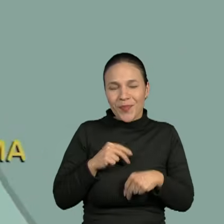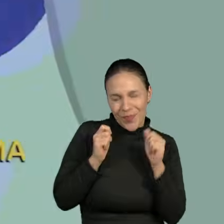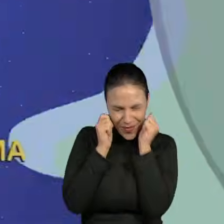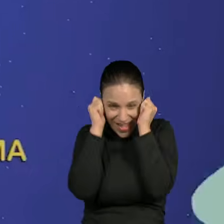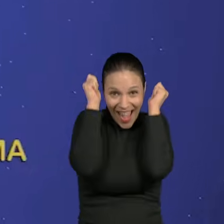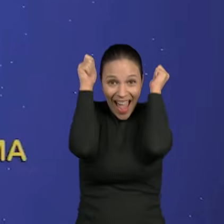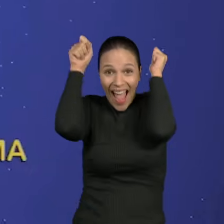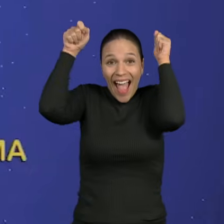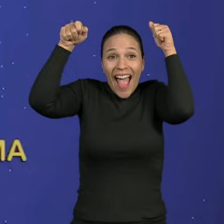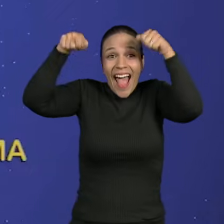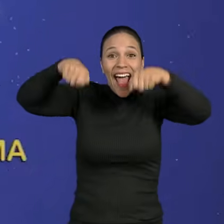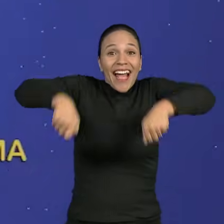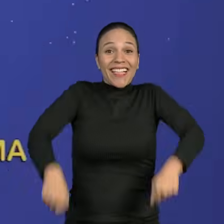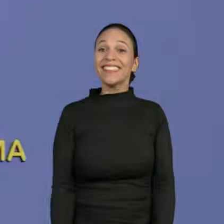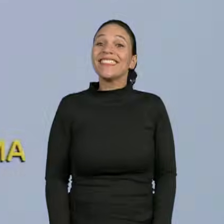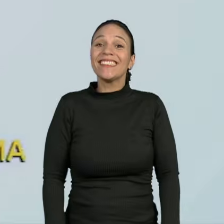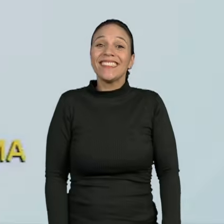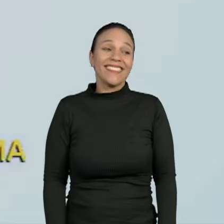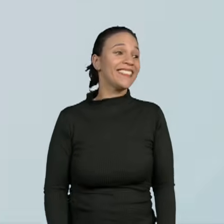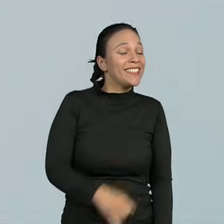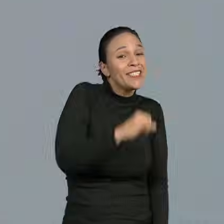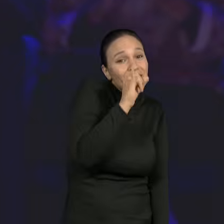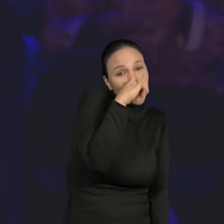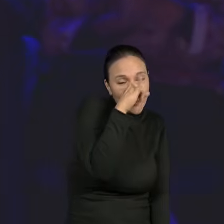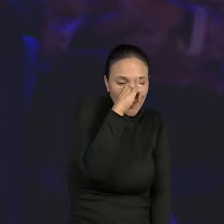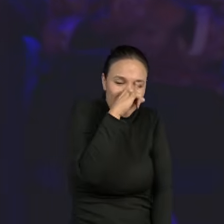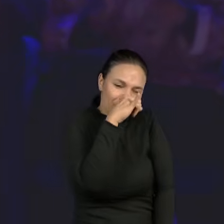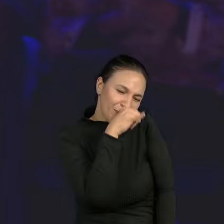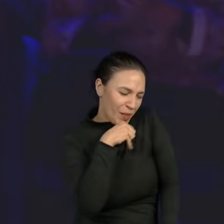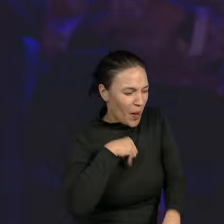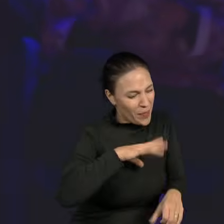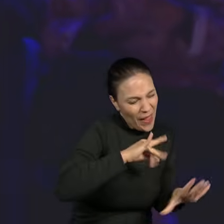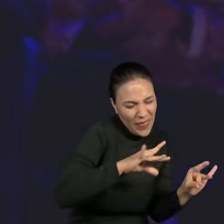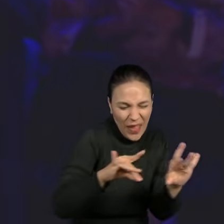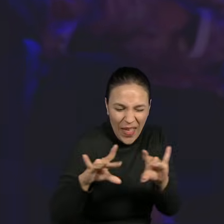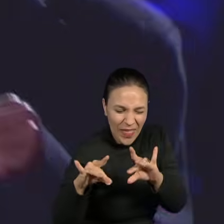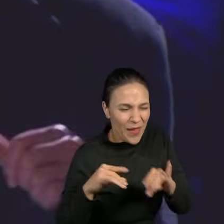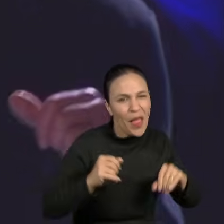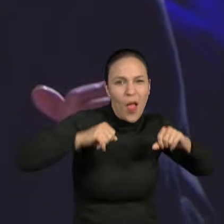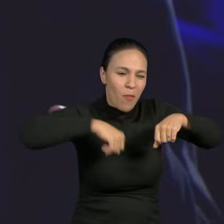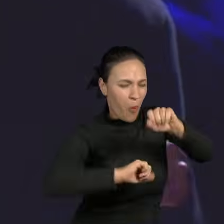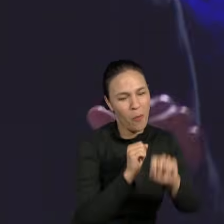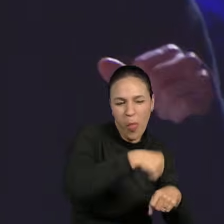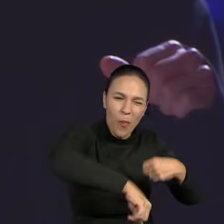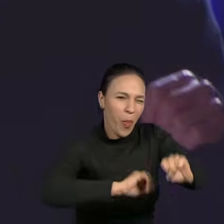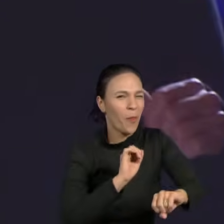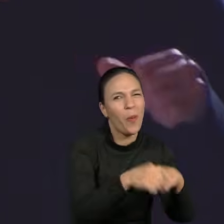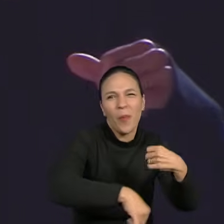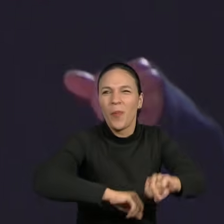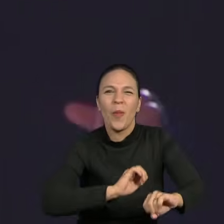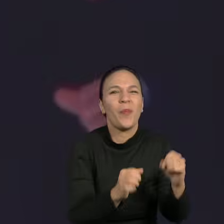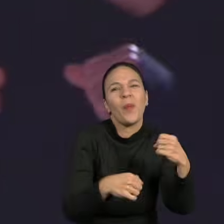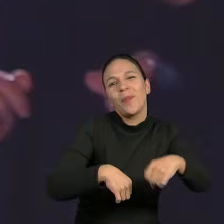tirou seu pijama, e o porquinho já caiu na